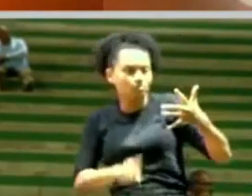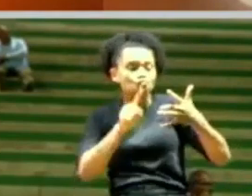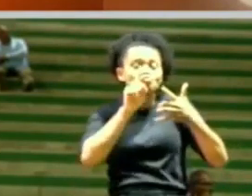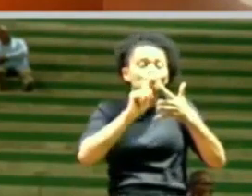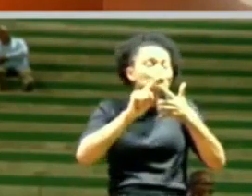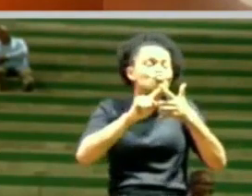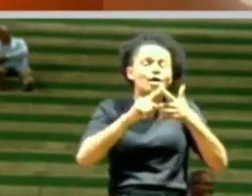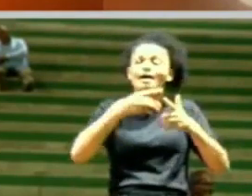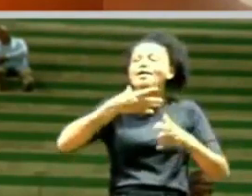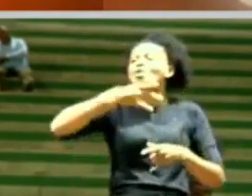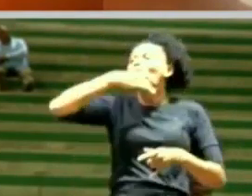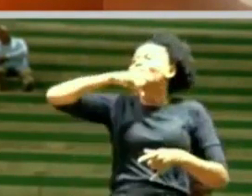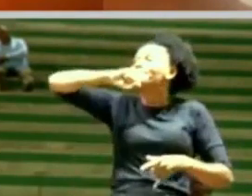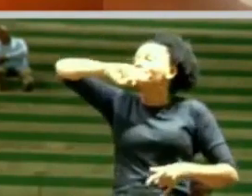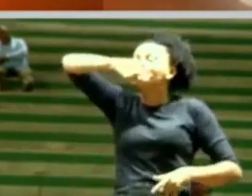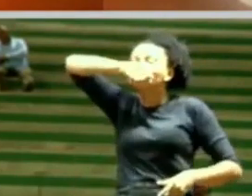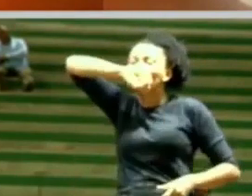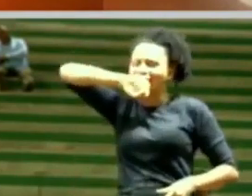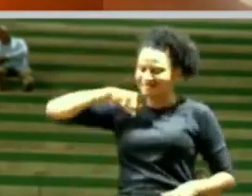da Eternidade.